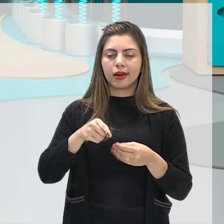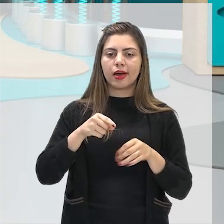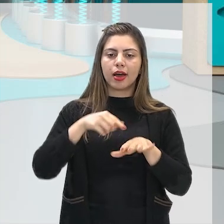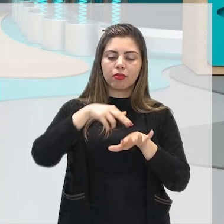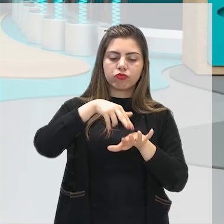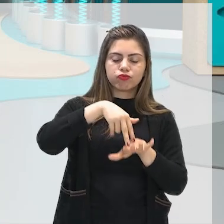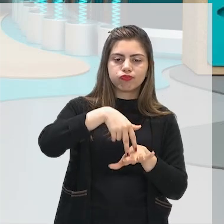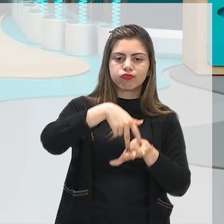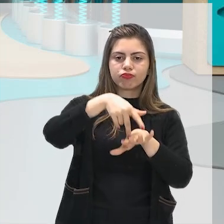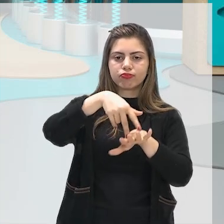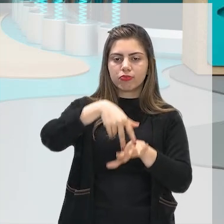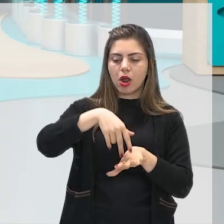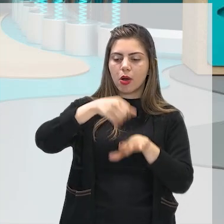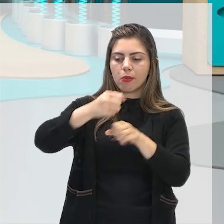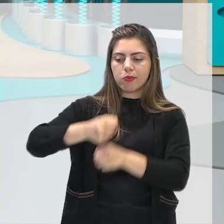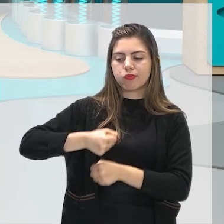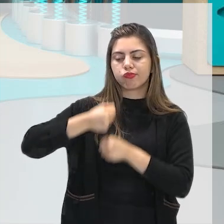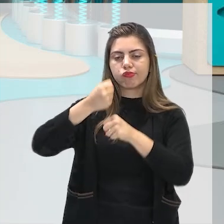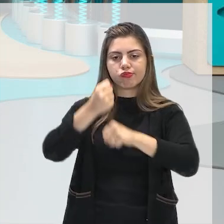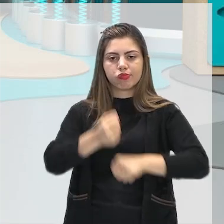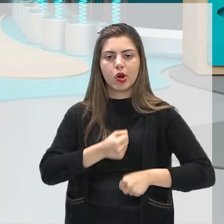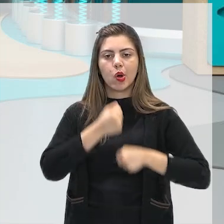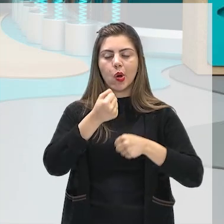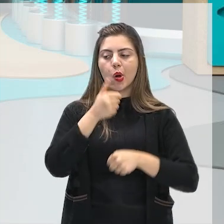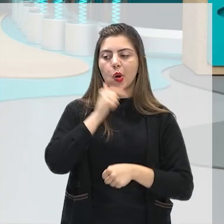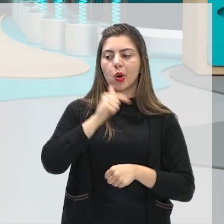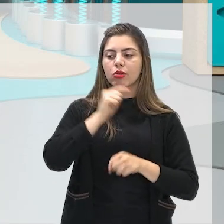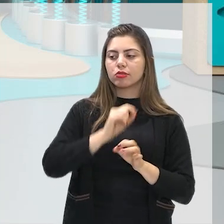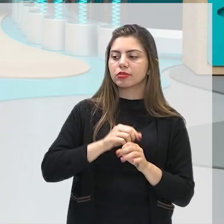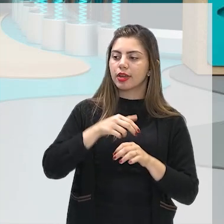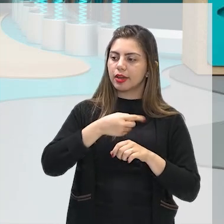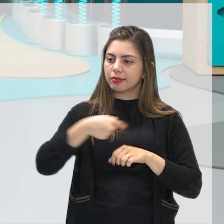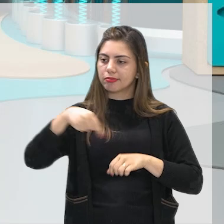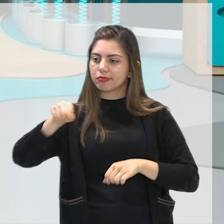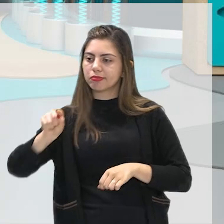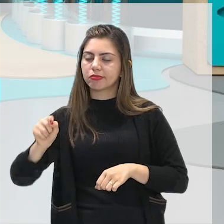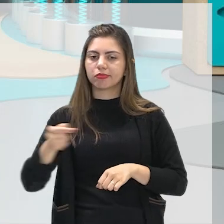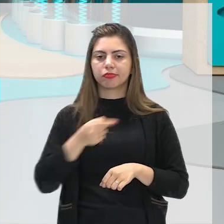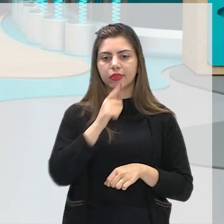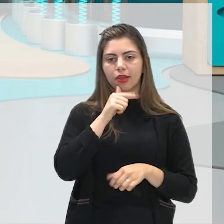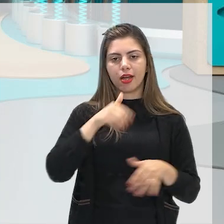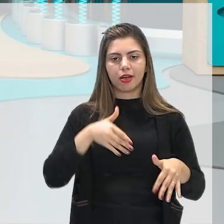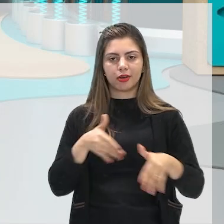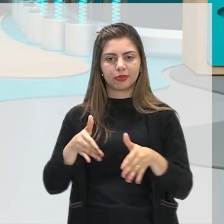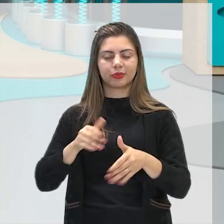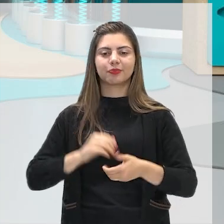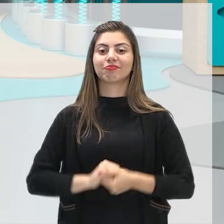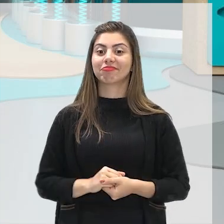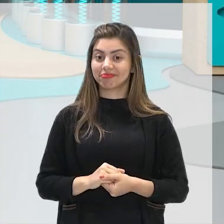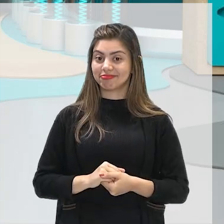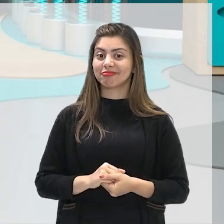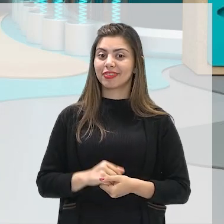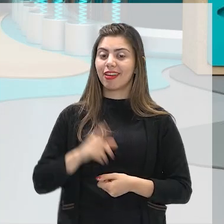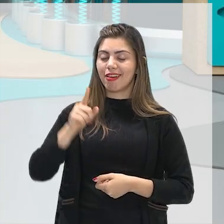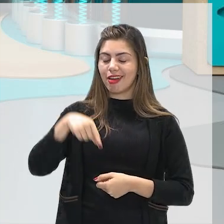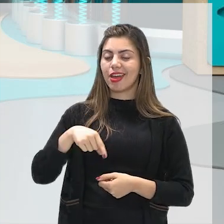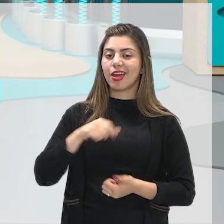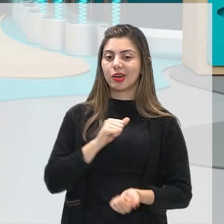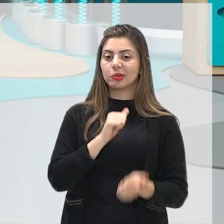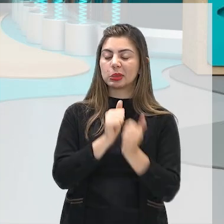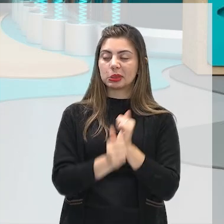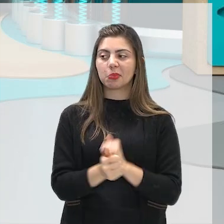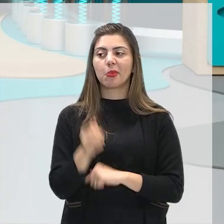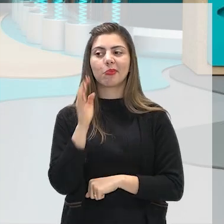e começavam a remar, a se locomover aí na água, né? Bem interessante. E é uma atividade